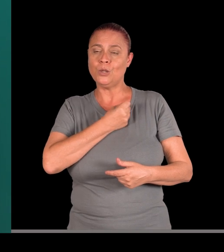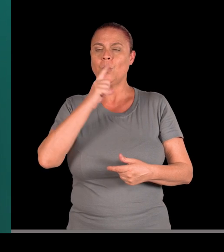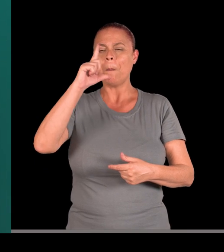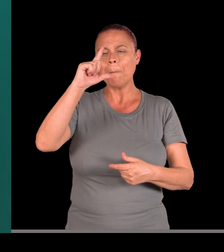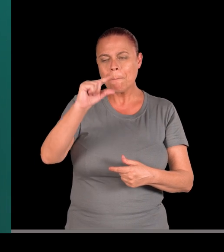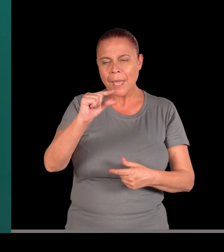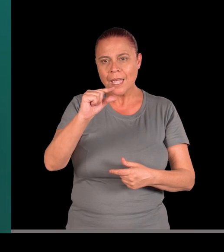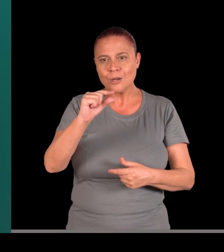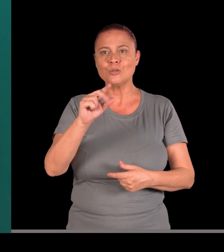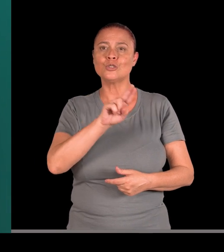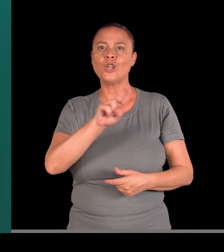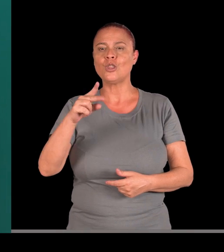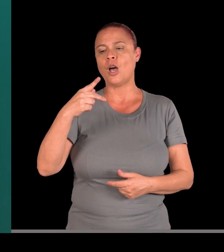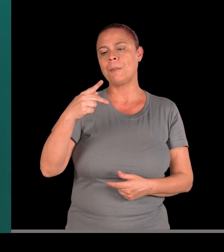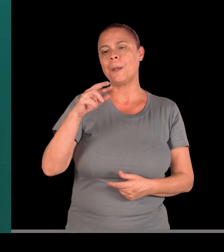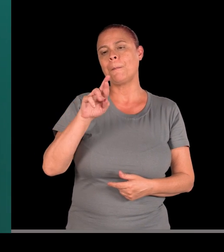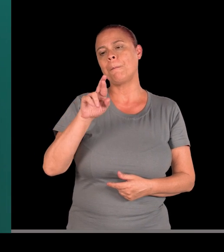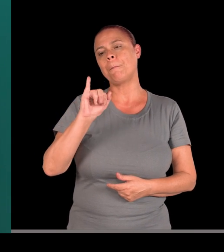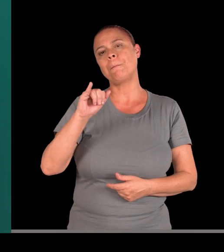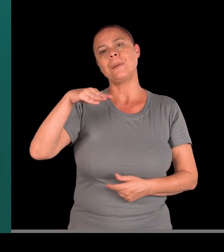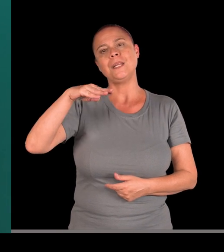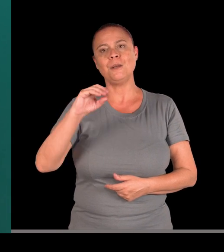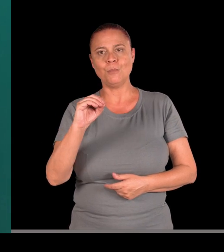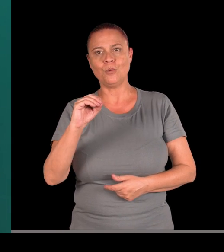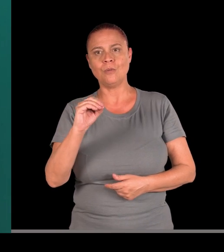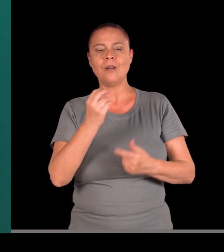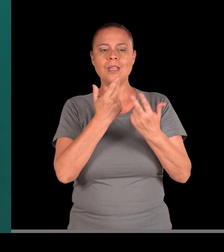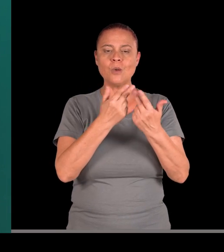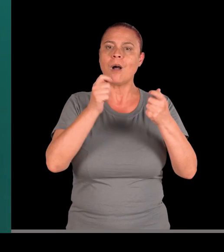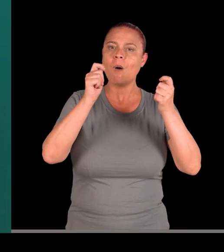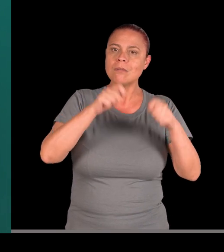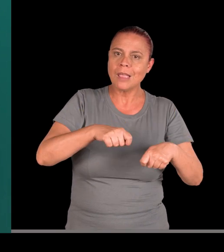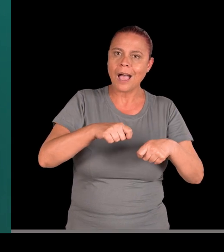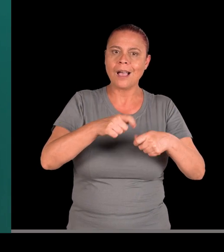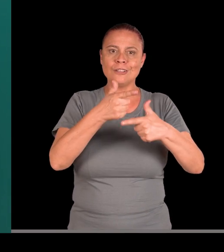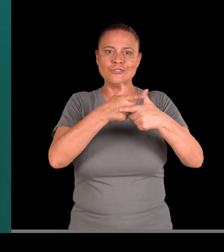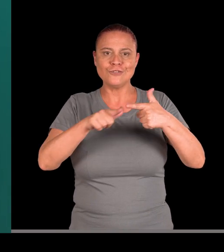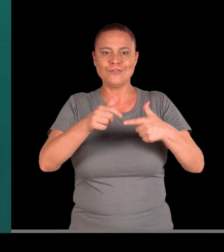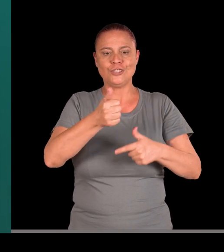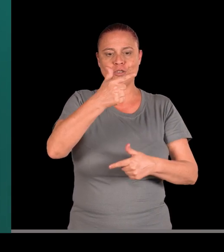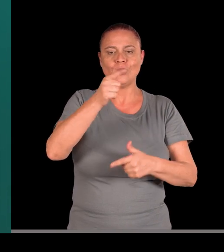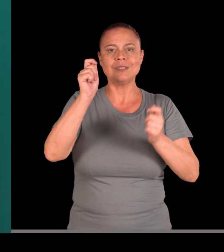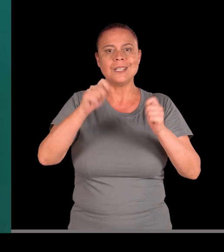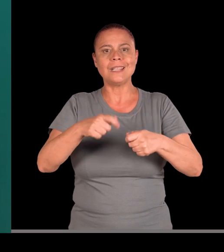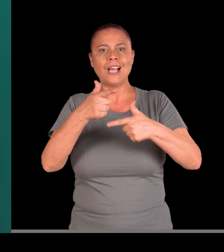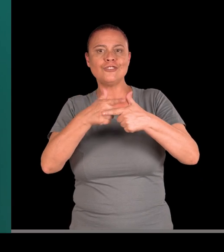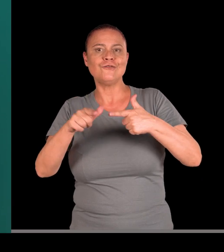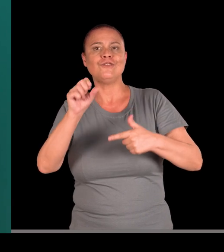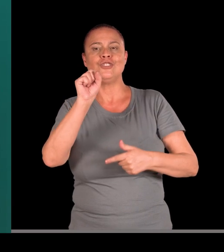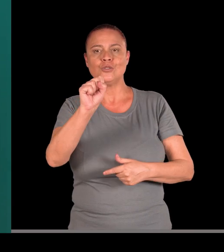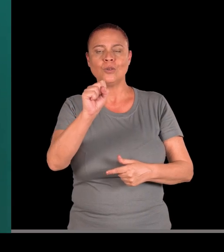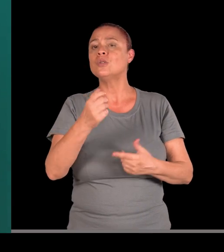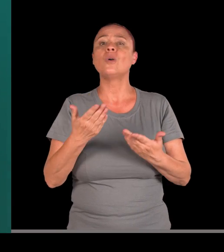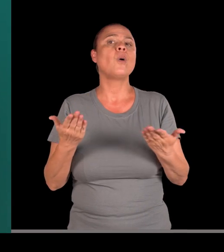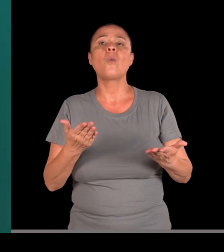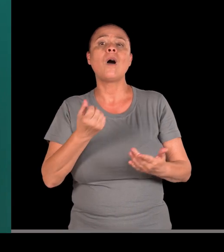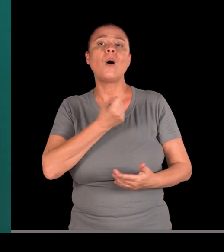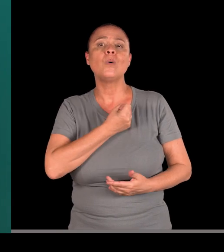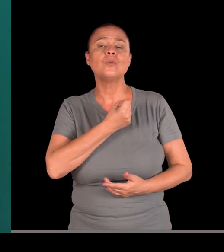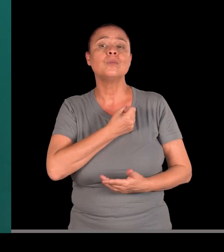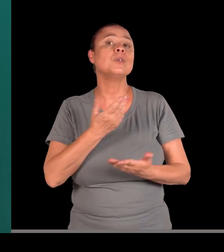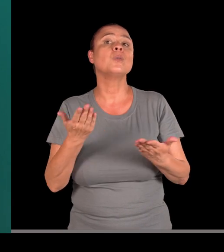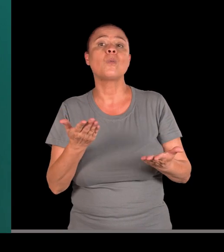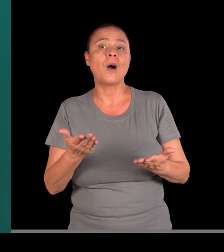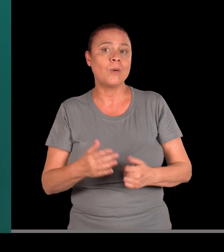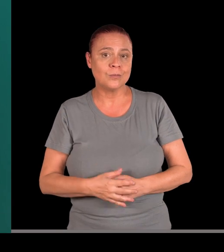número primo que eu consiga. 12 e 8. Qual o menor número primo que eu posso dividir